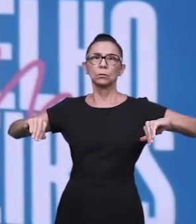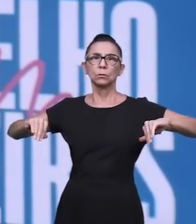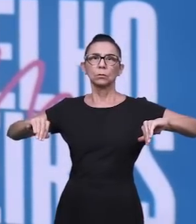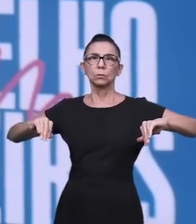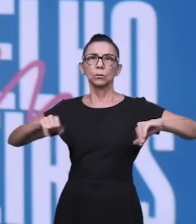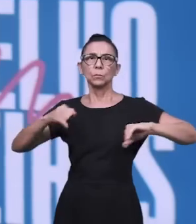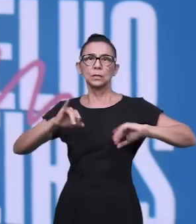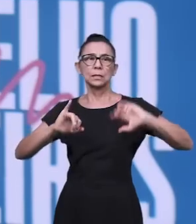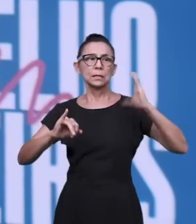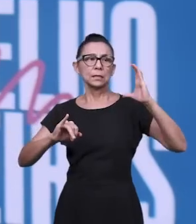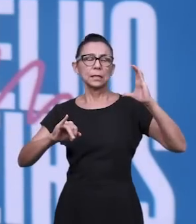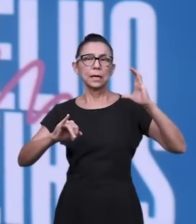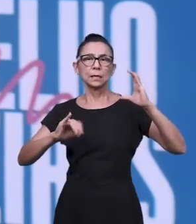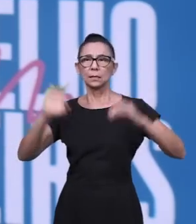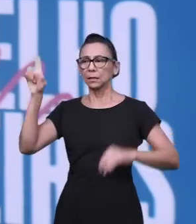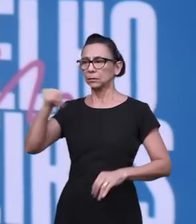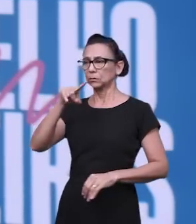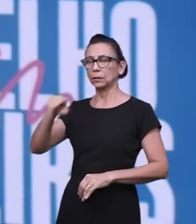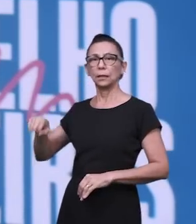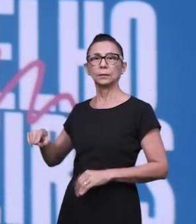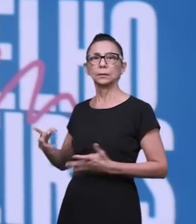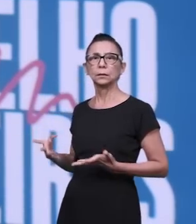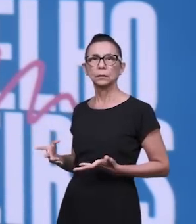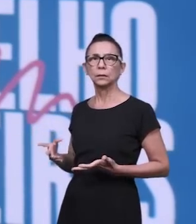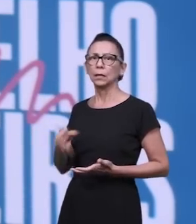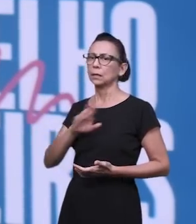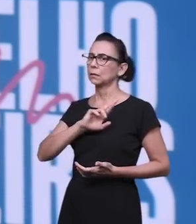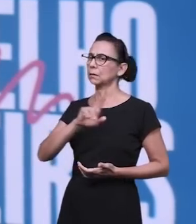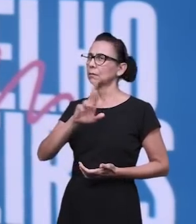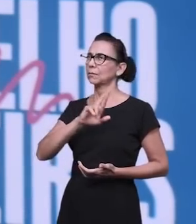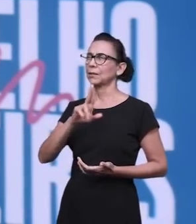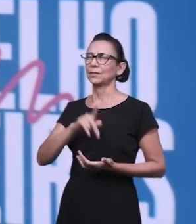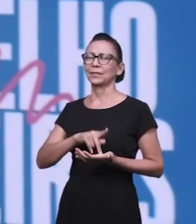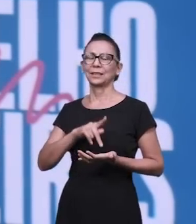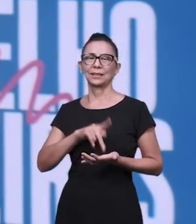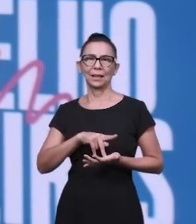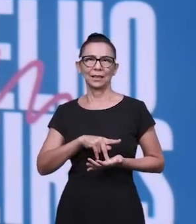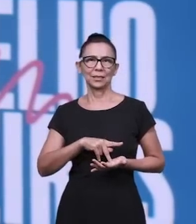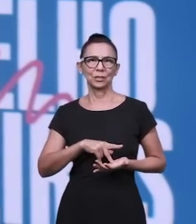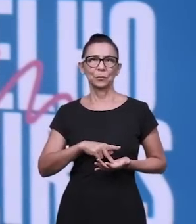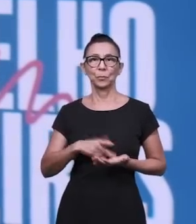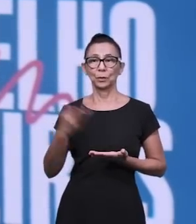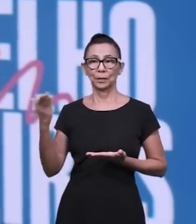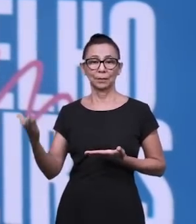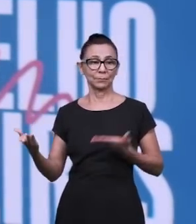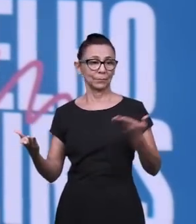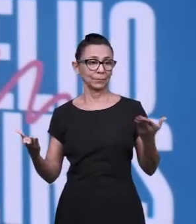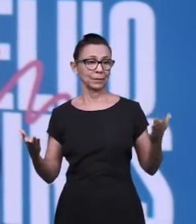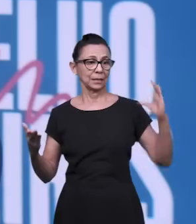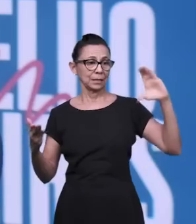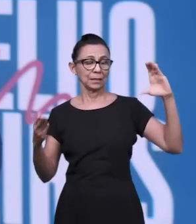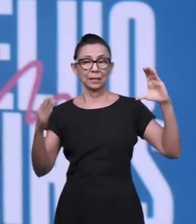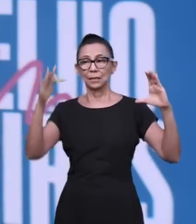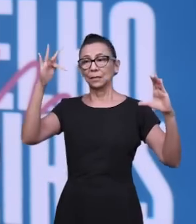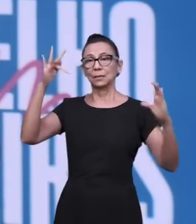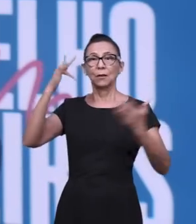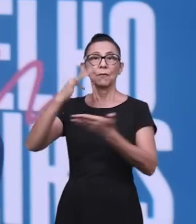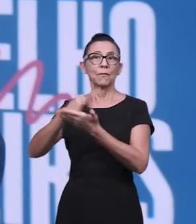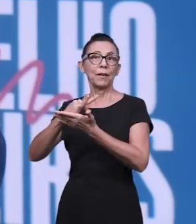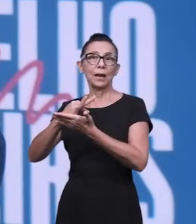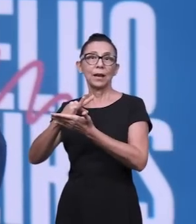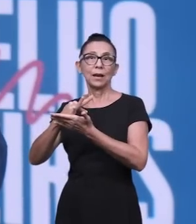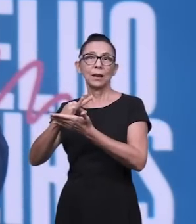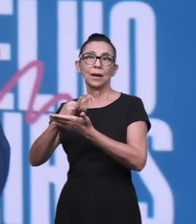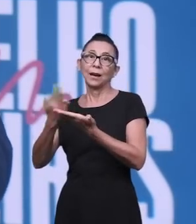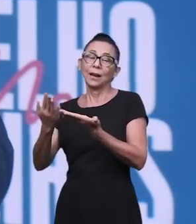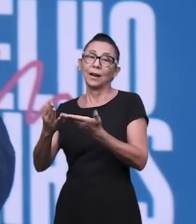fé. E isso não é verdade. Até mesmo porque a ciência e a fé, elas provêm da mesma fonte,